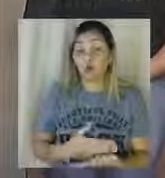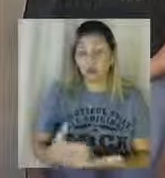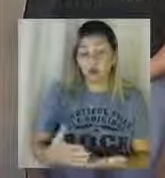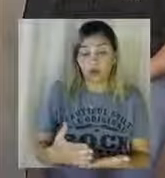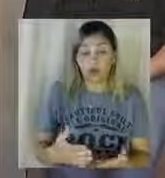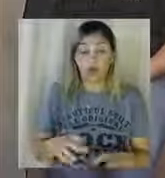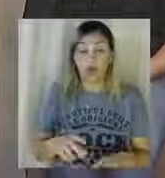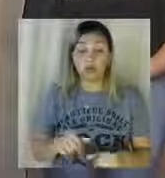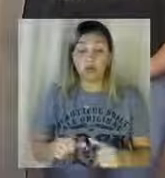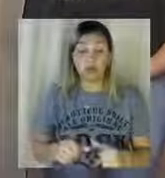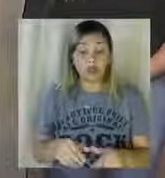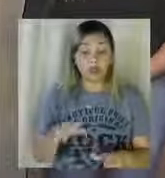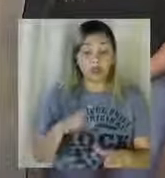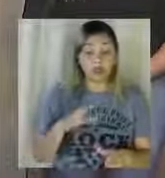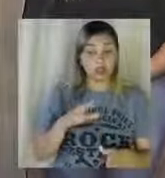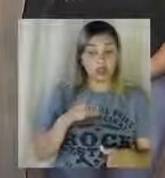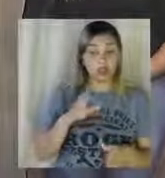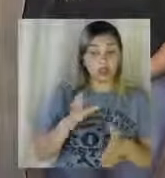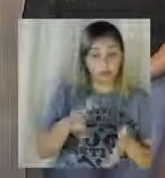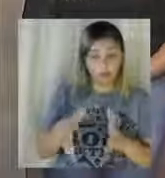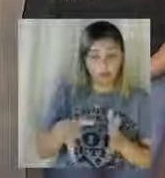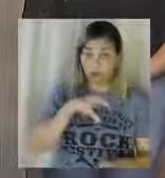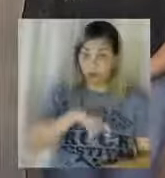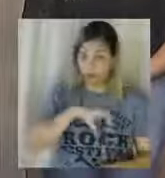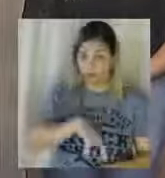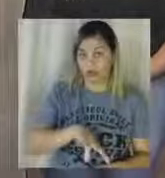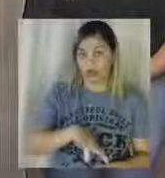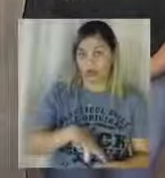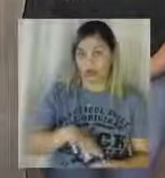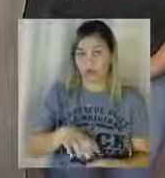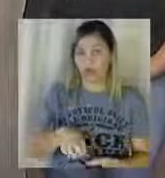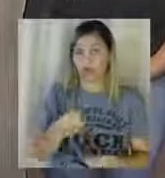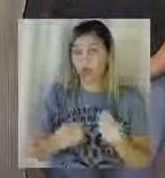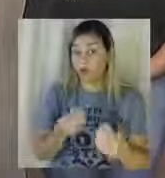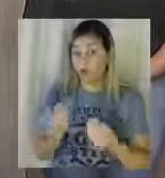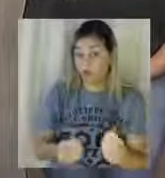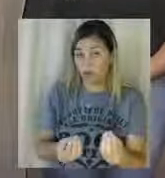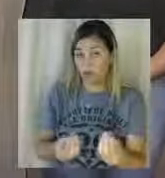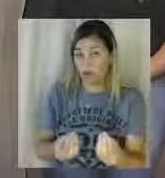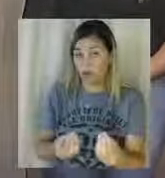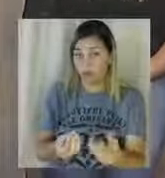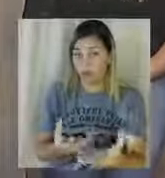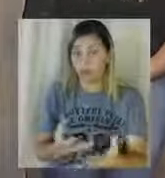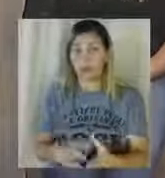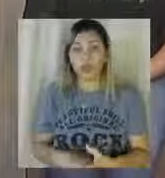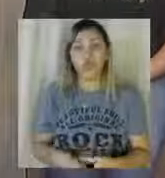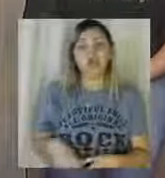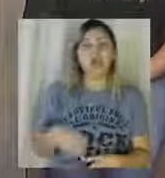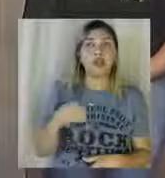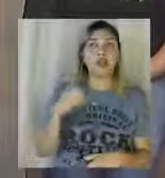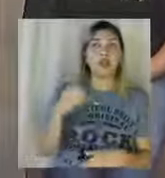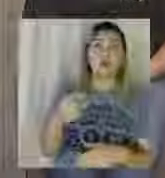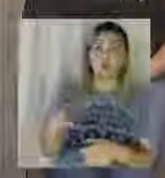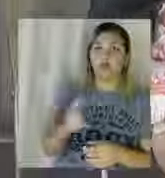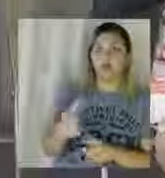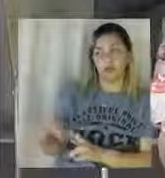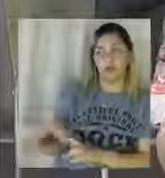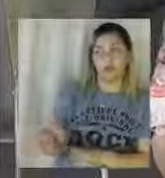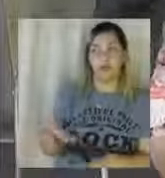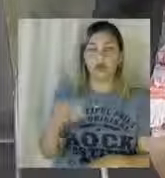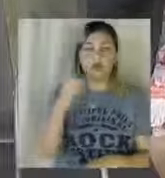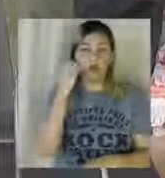Ela está dizendo que, como ela já tinha alguma experiência antes de língua portuguesa, foi melhor para